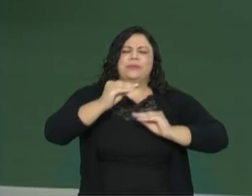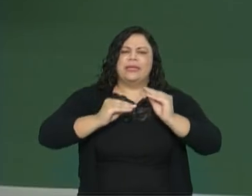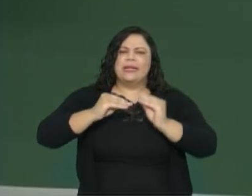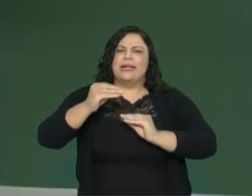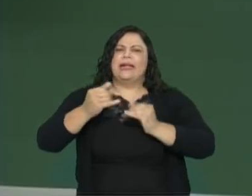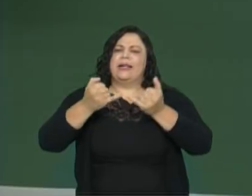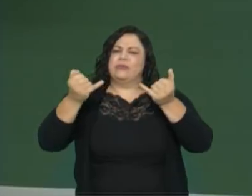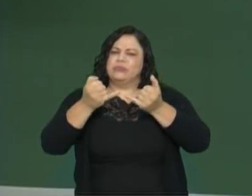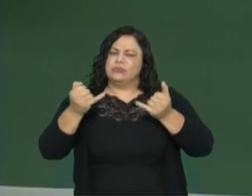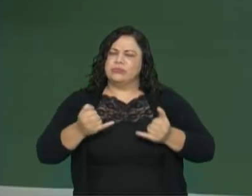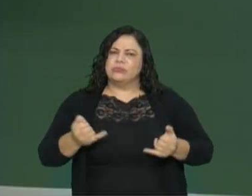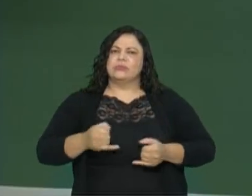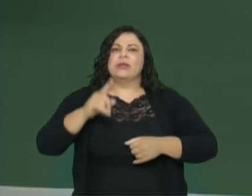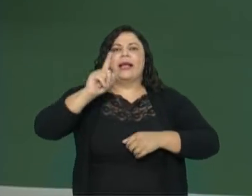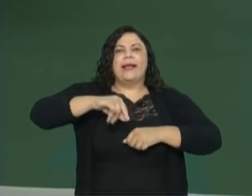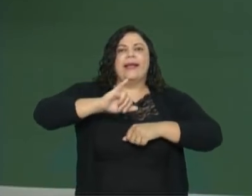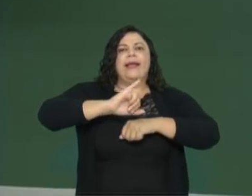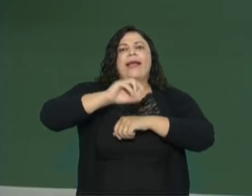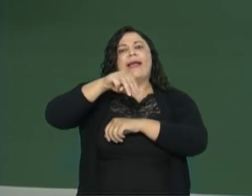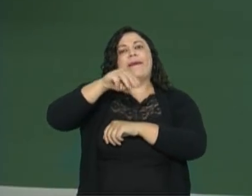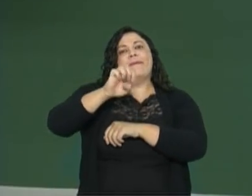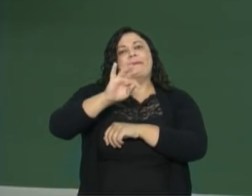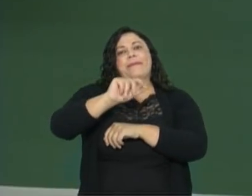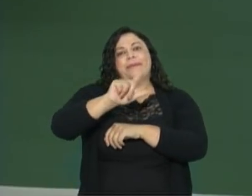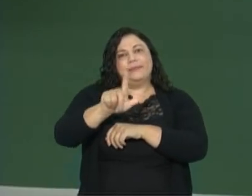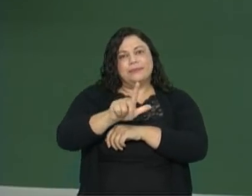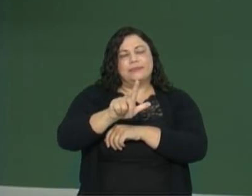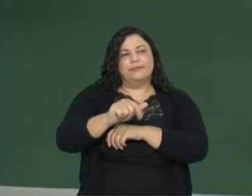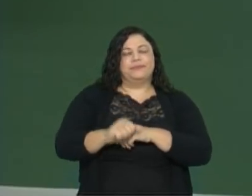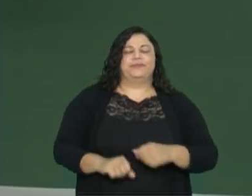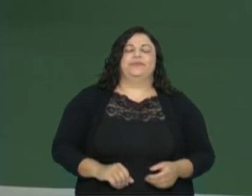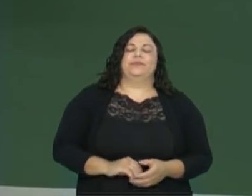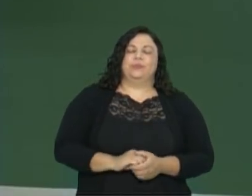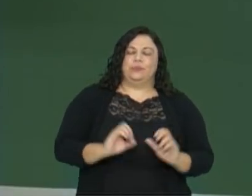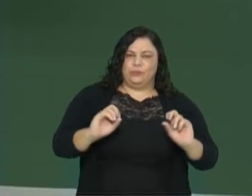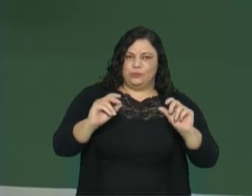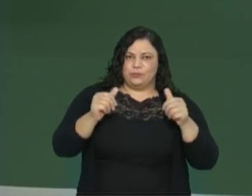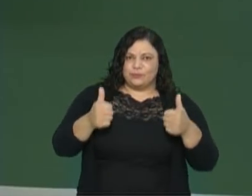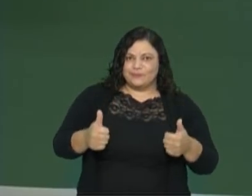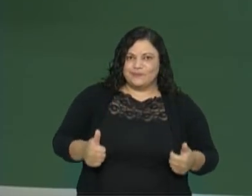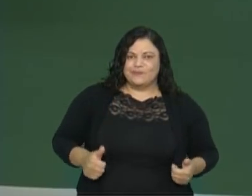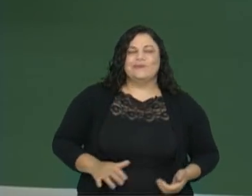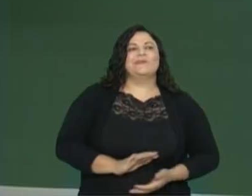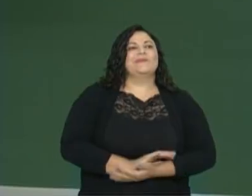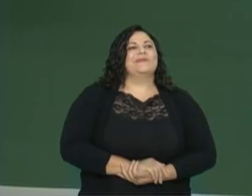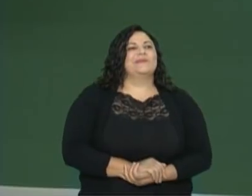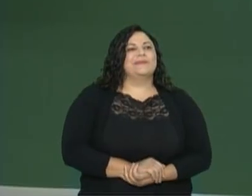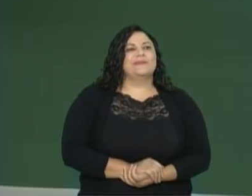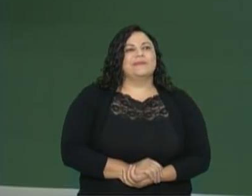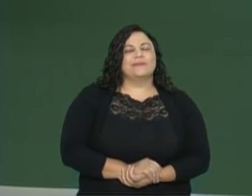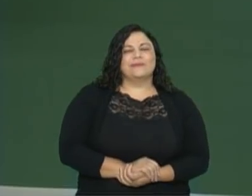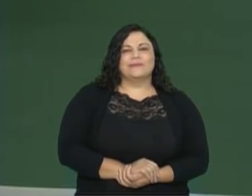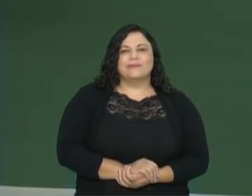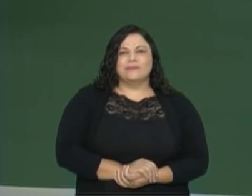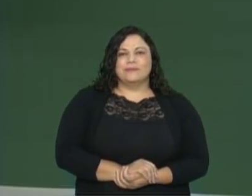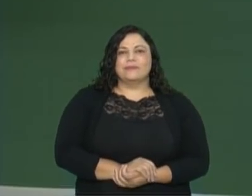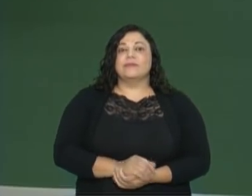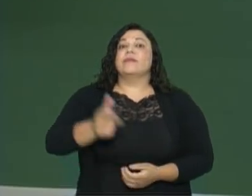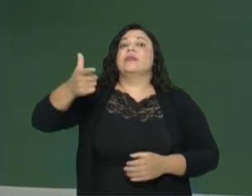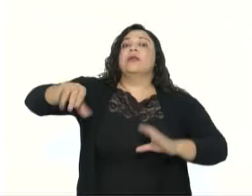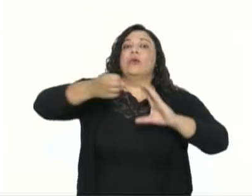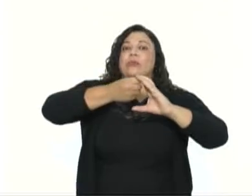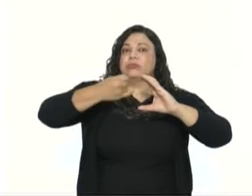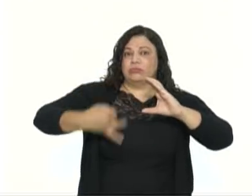só tiver uma dessas propriedades, é um não metal. Perfeito? Vamos lá. Outras características